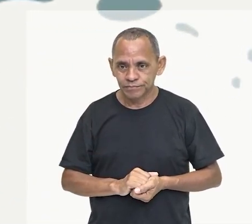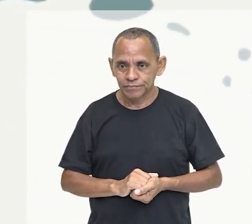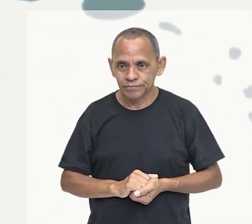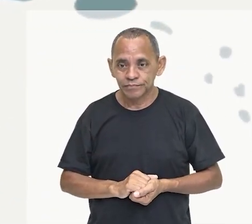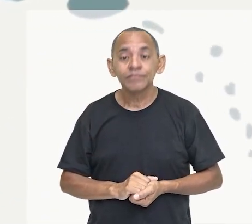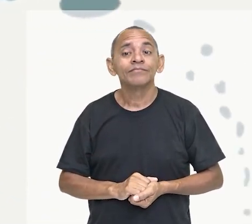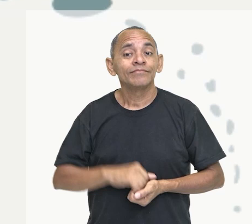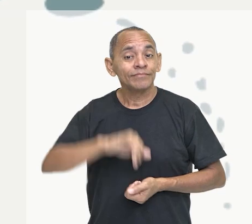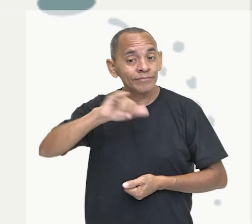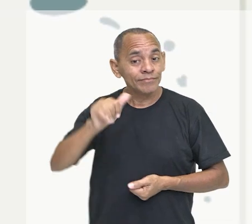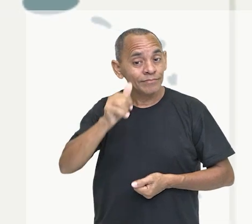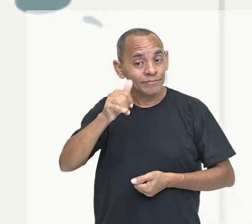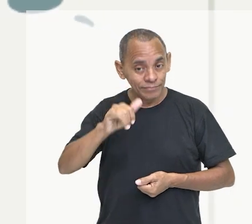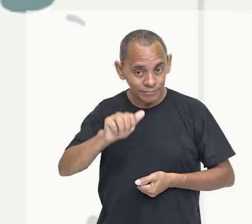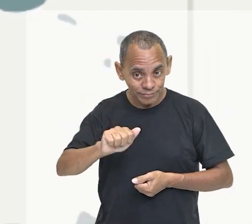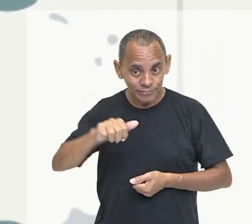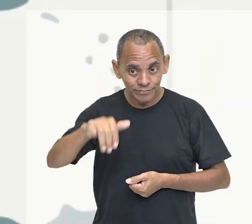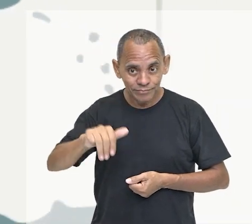Jamaica.